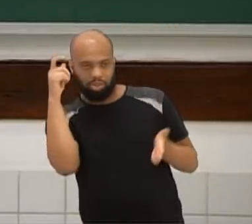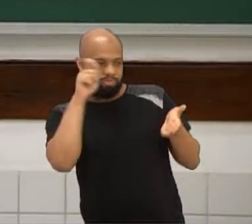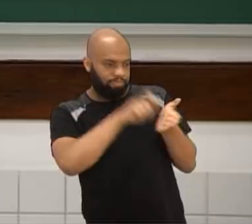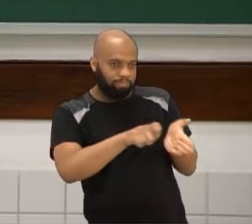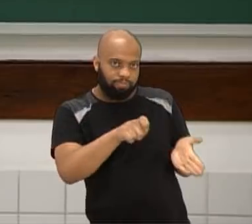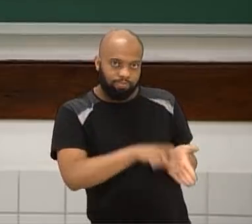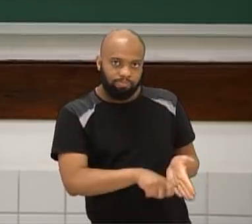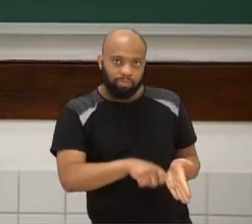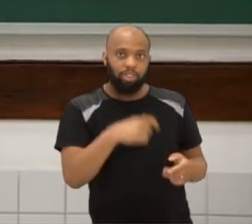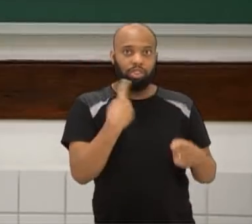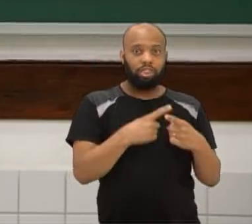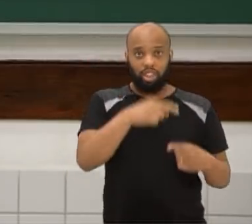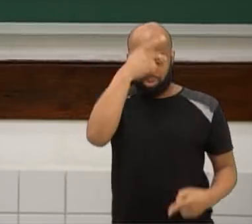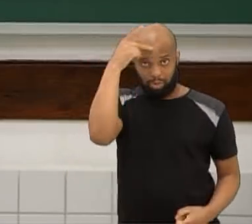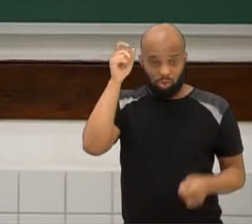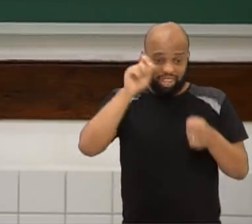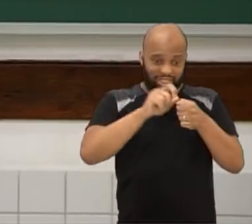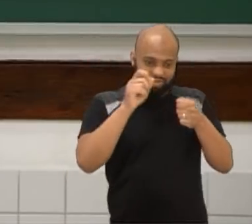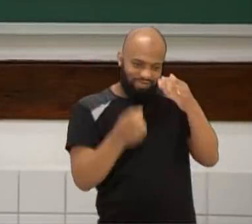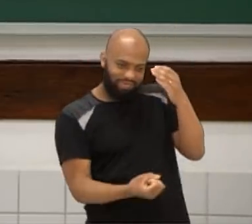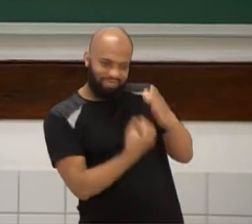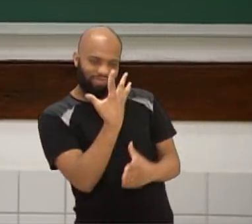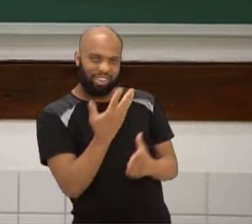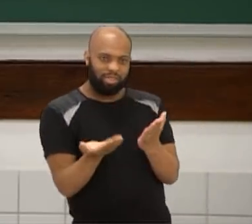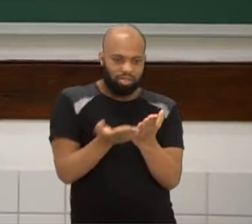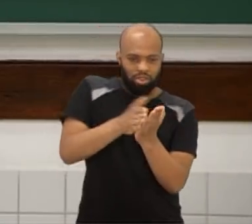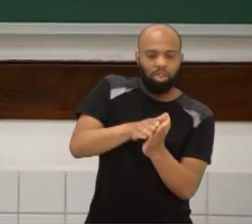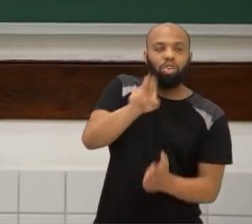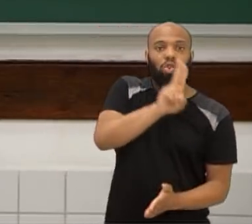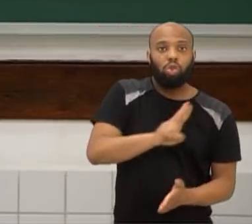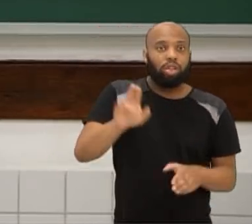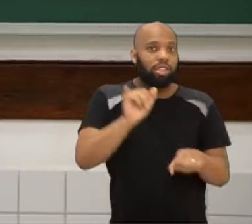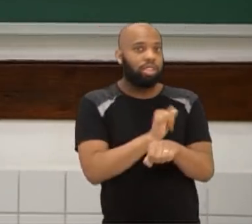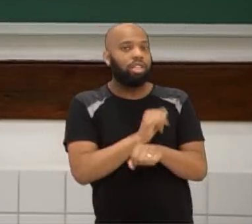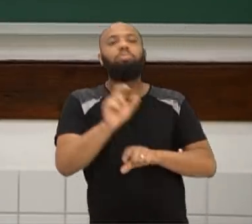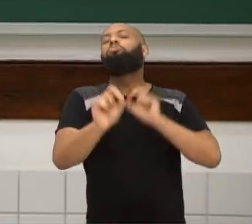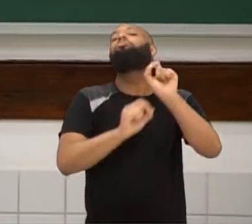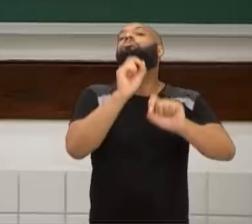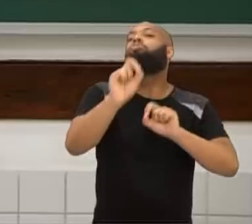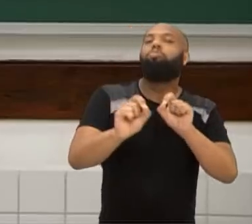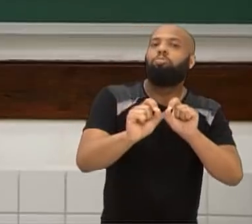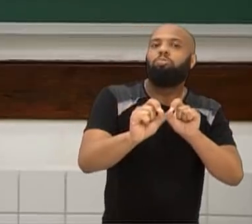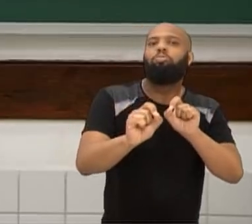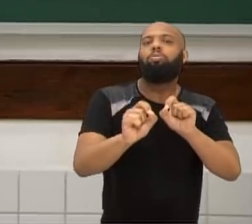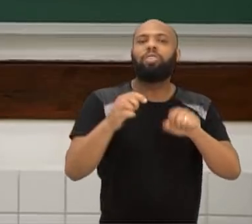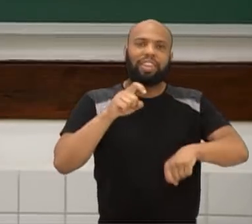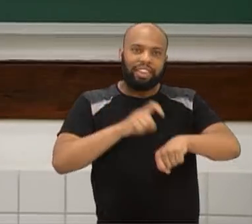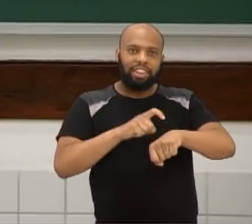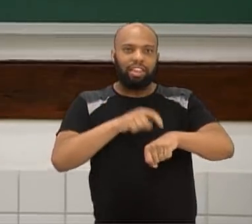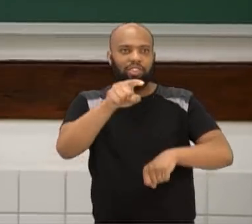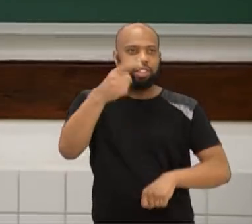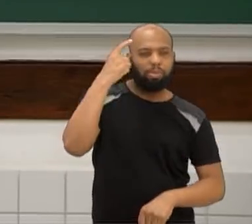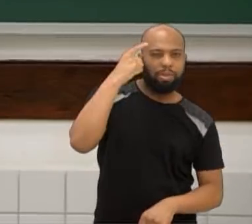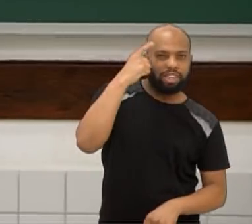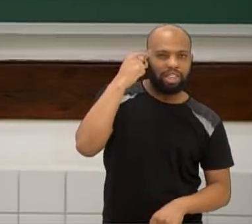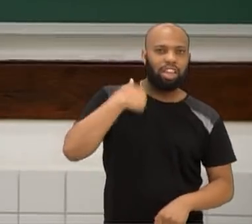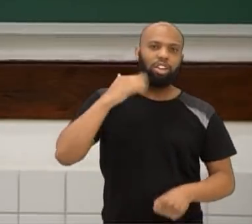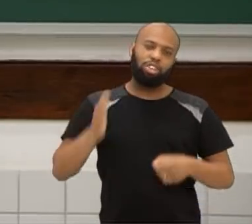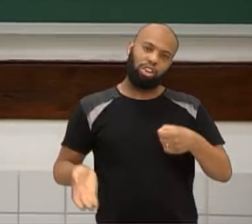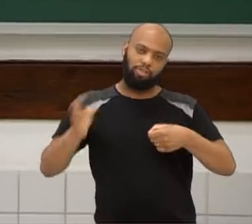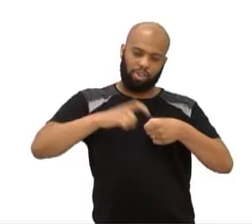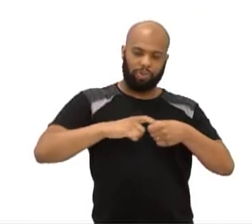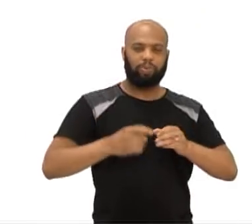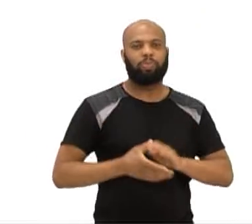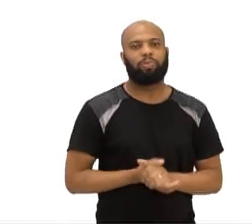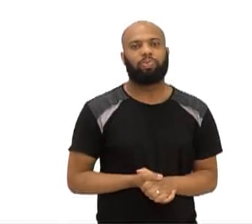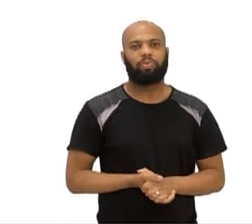A pessoa que fez o panfleto utilizou-se de uma estratégia. Que estratégia foi essa? Vou dar um tempinho para você pensar a esse respeito e eu